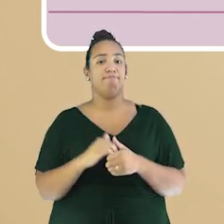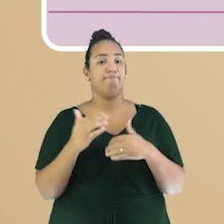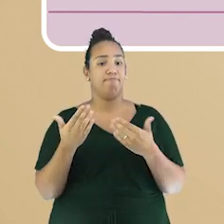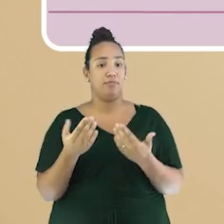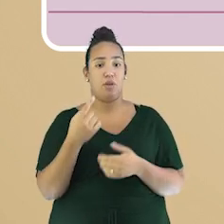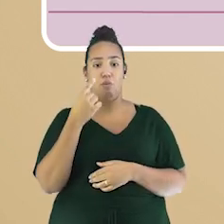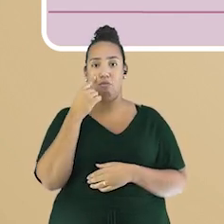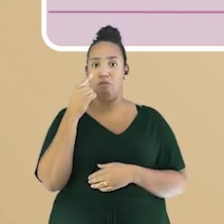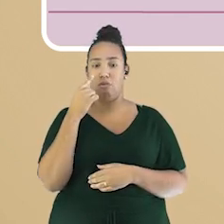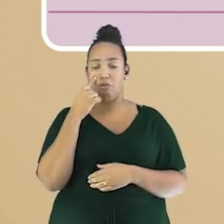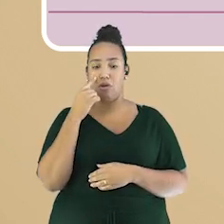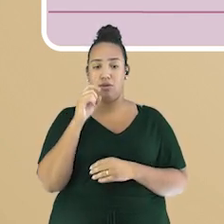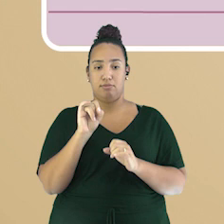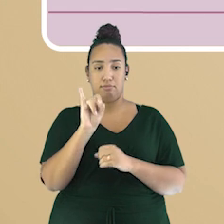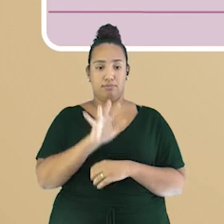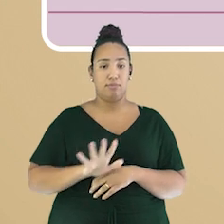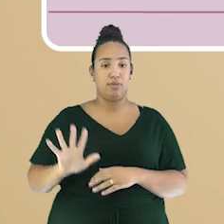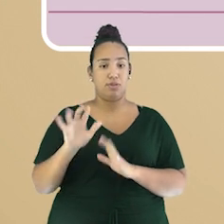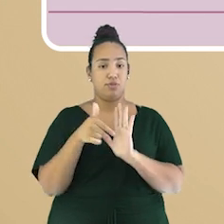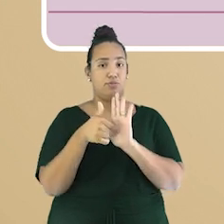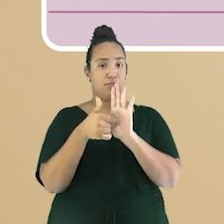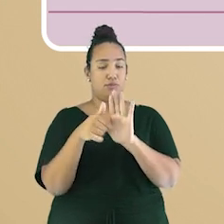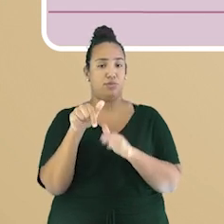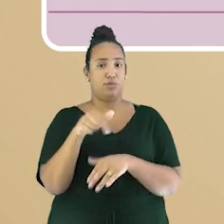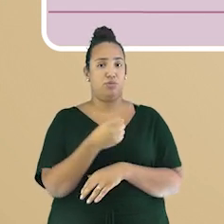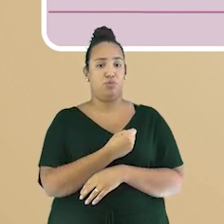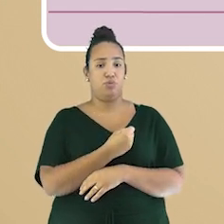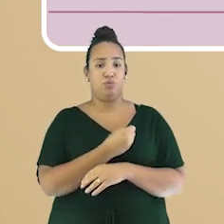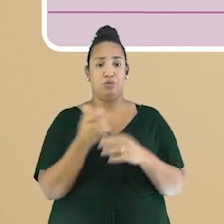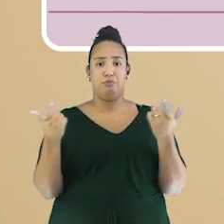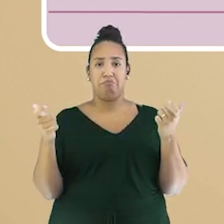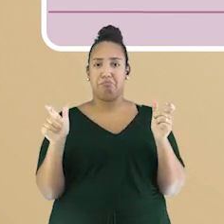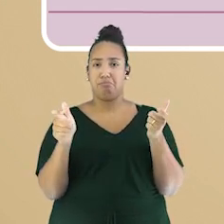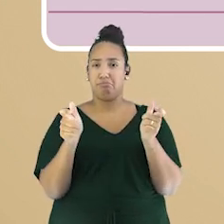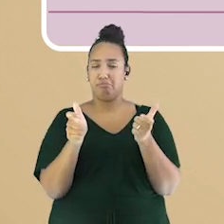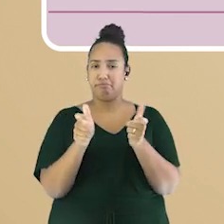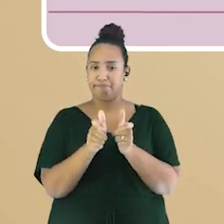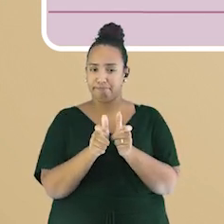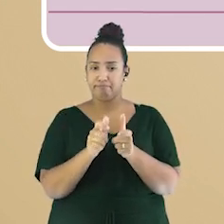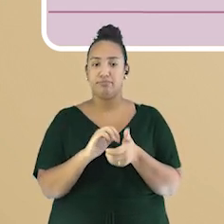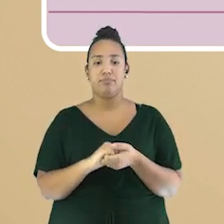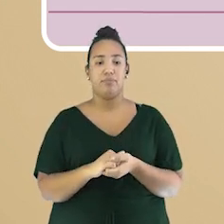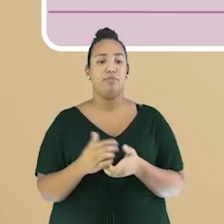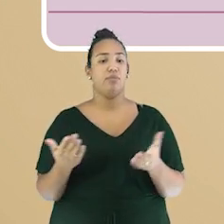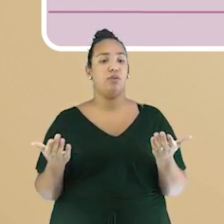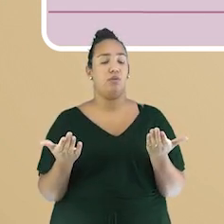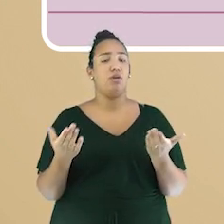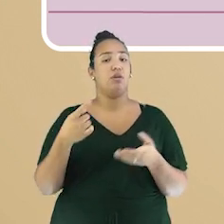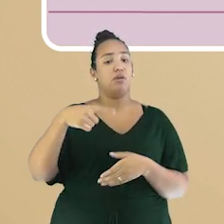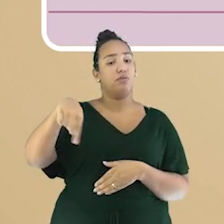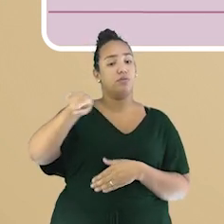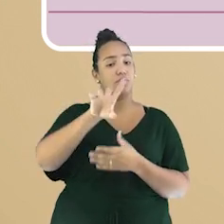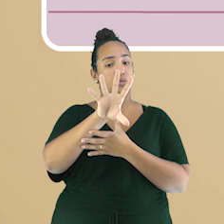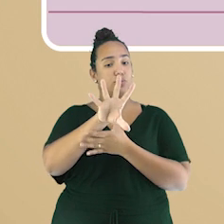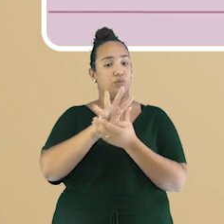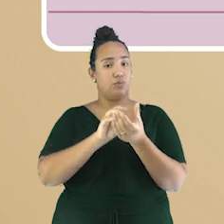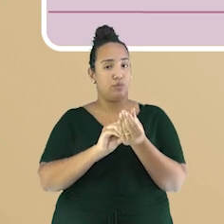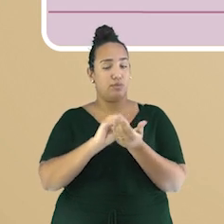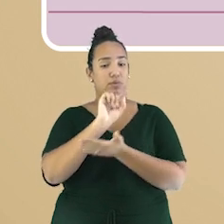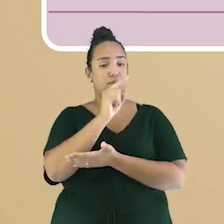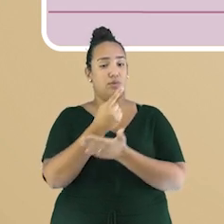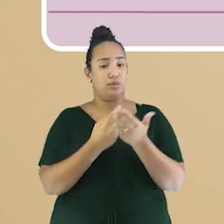que aparece na sua tela e é um número muito pequeno. Agora eu quero que vocês anotem no seu caderno